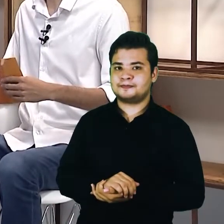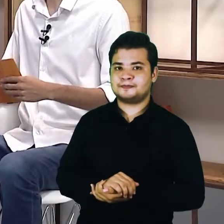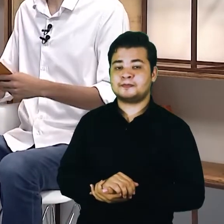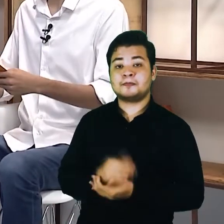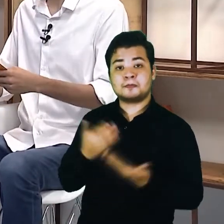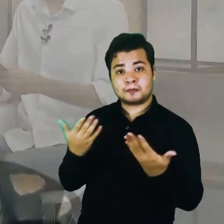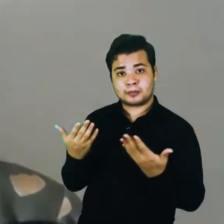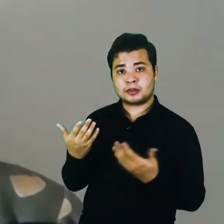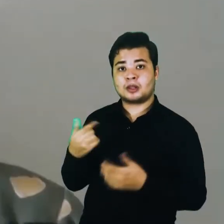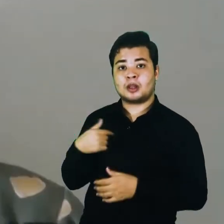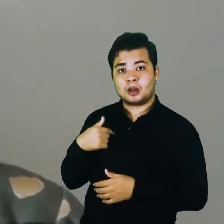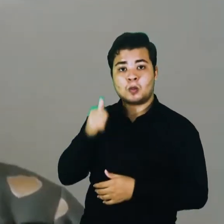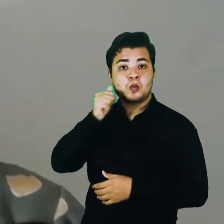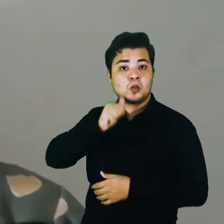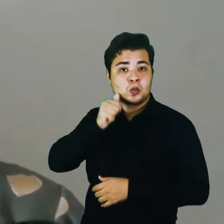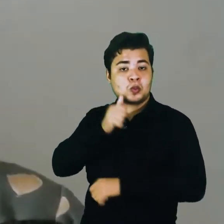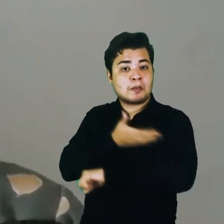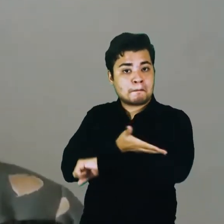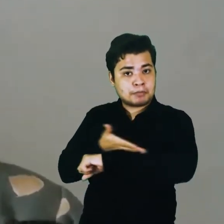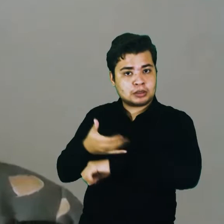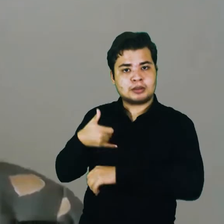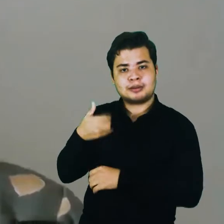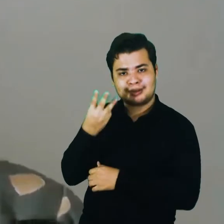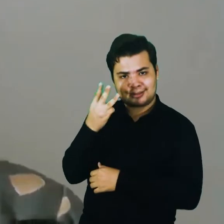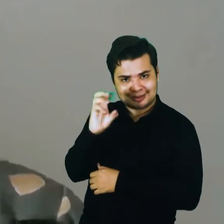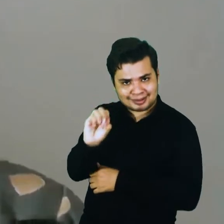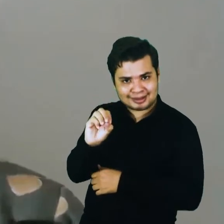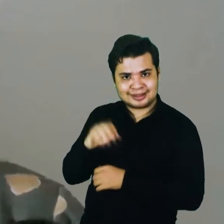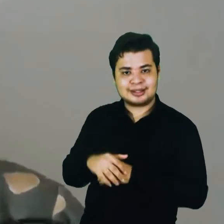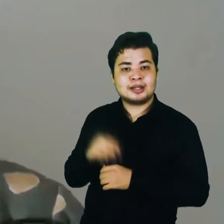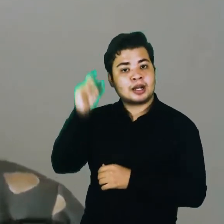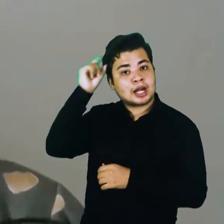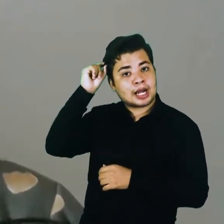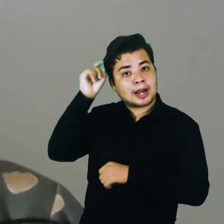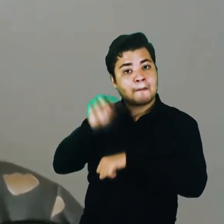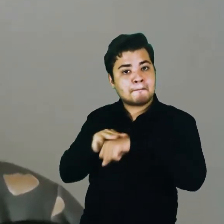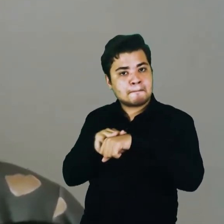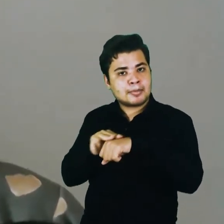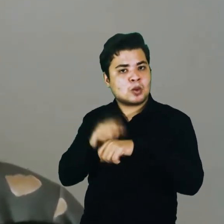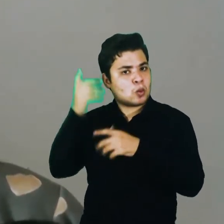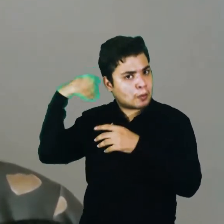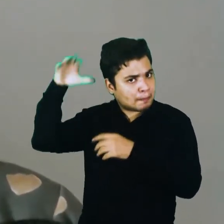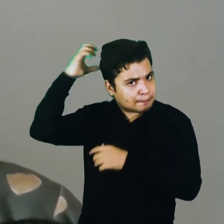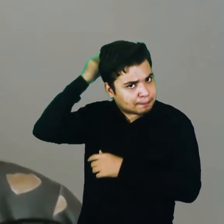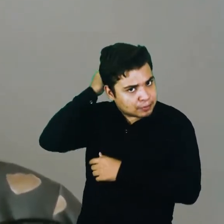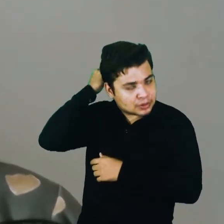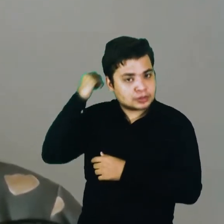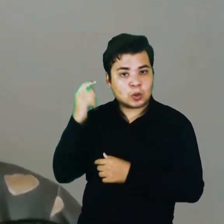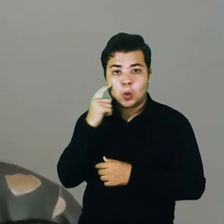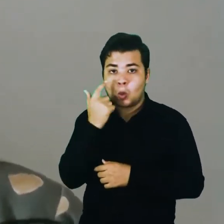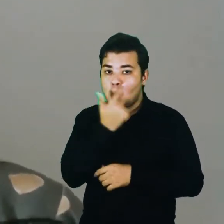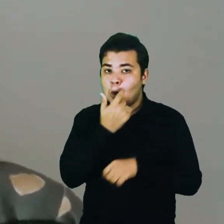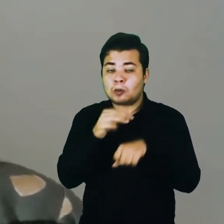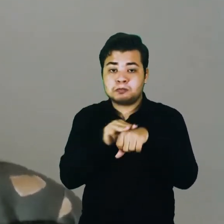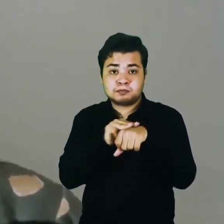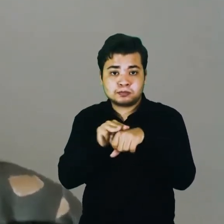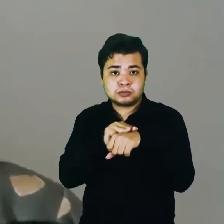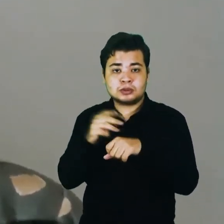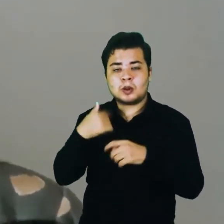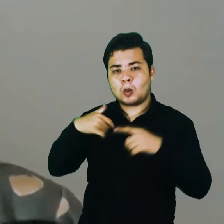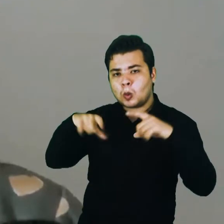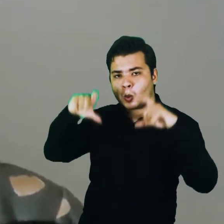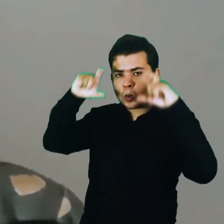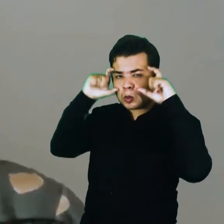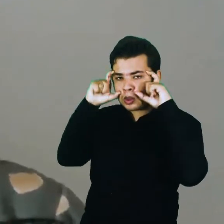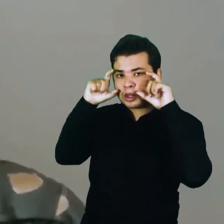Eu sou uma mulher branca de 30 anos, possuo cabelos castanhos e presos, olhos castanhos e estou usando um